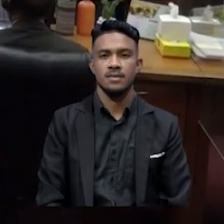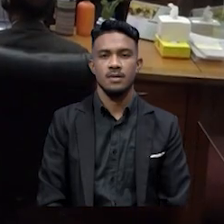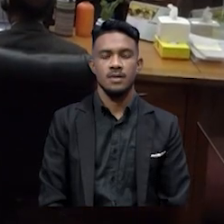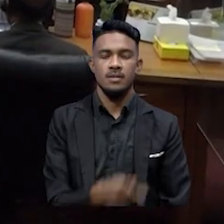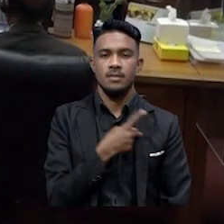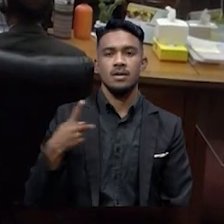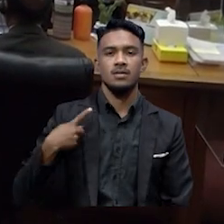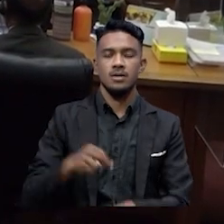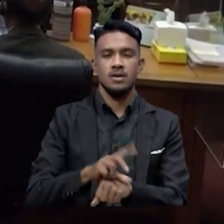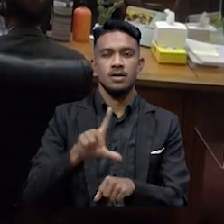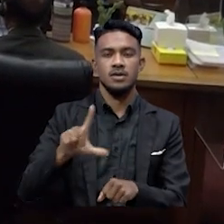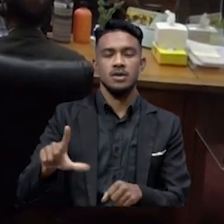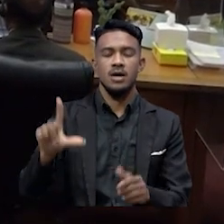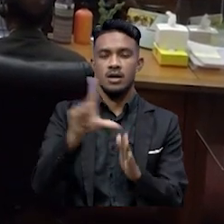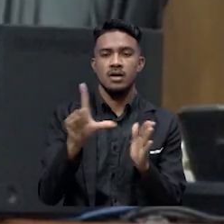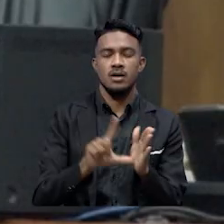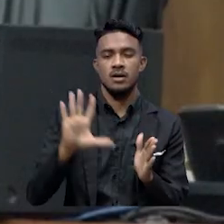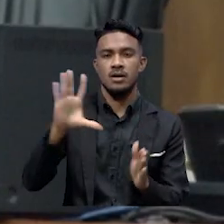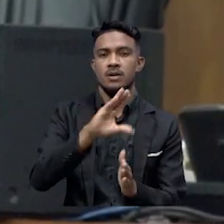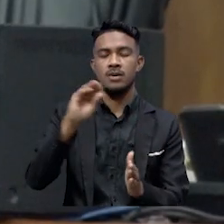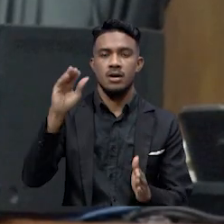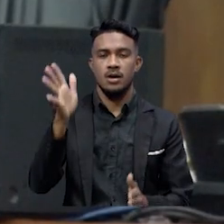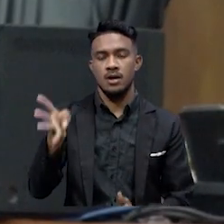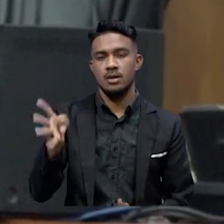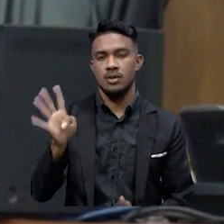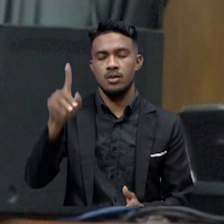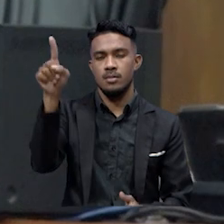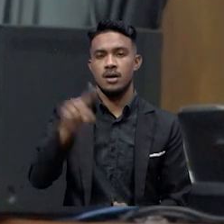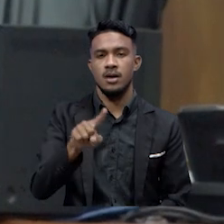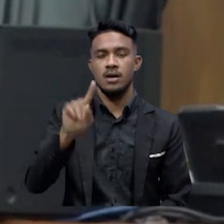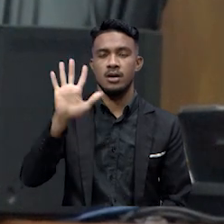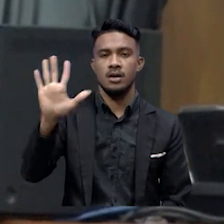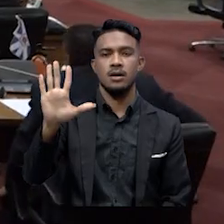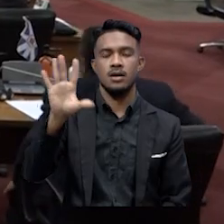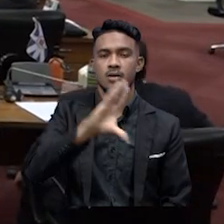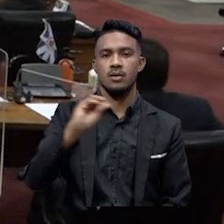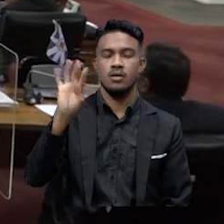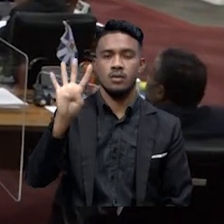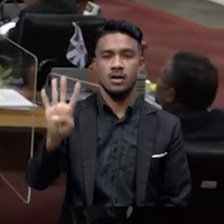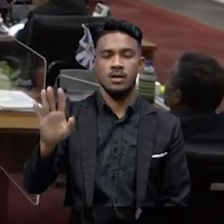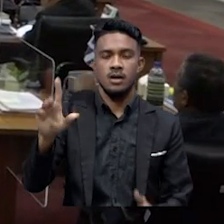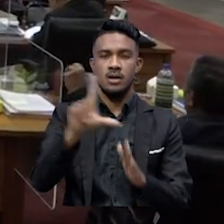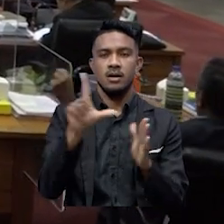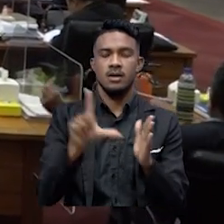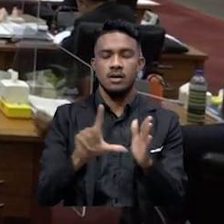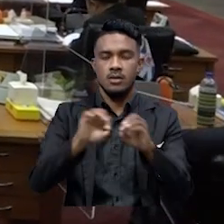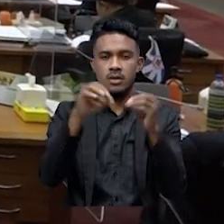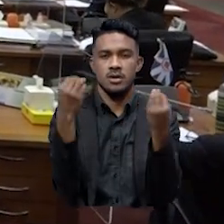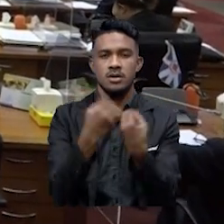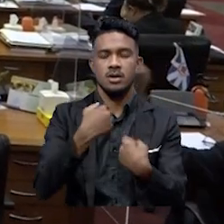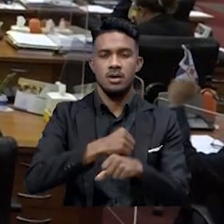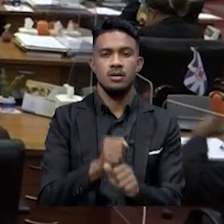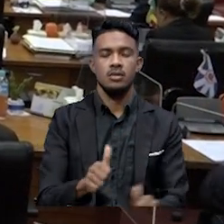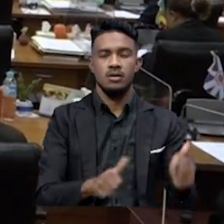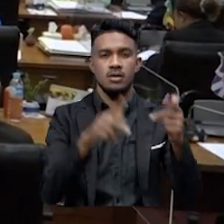Parlamento Nacional Quinta Legislatura aprova Lei número 10 para Quinta no para Quarta, Lei da Organização Investigação Criminal,